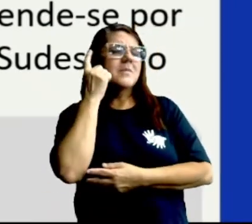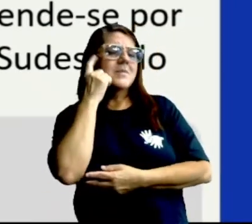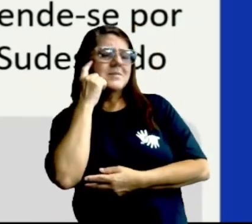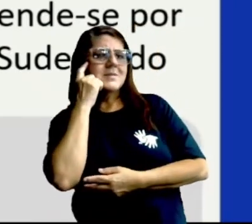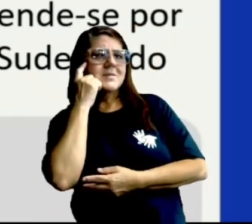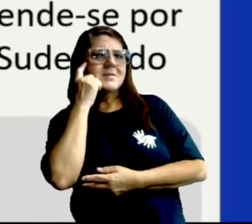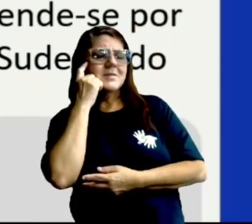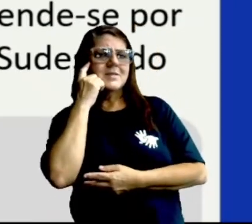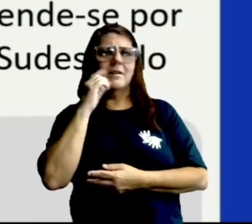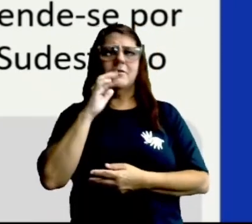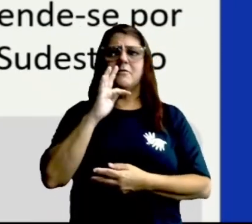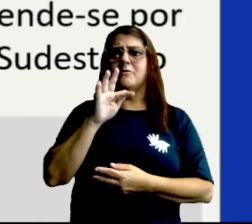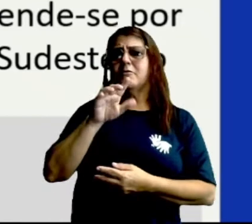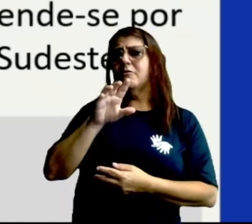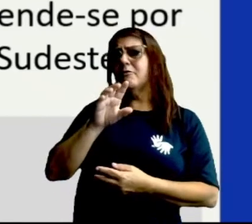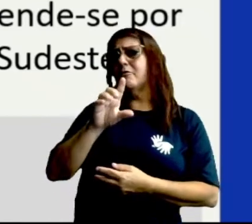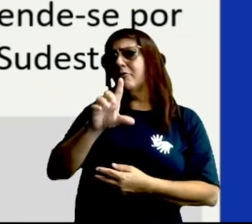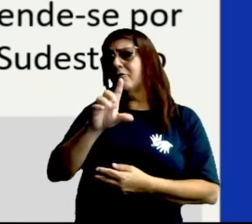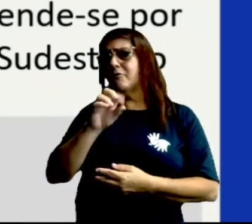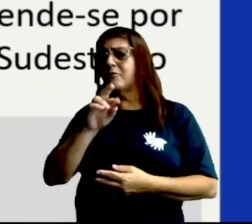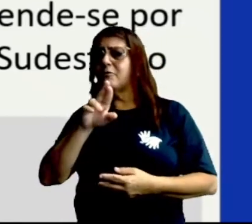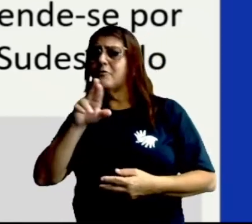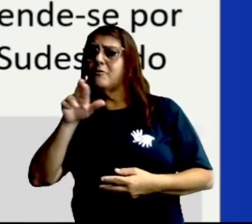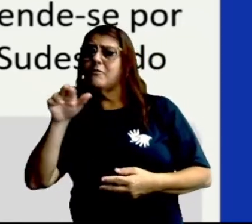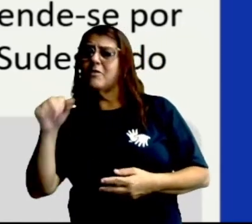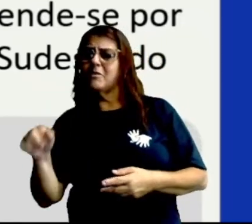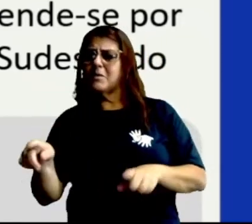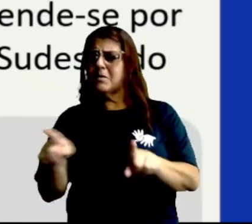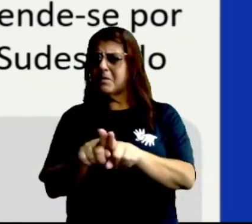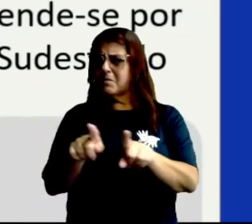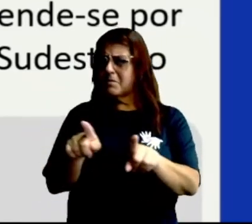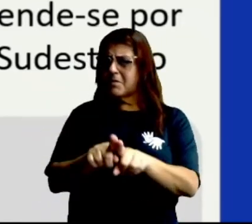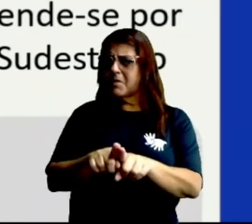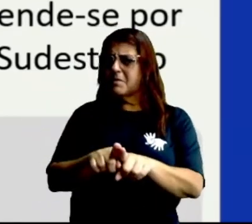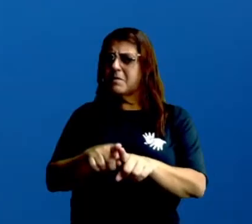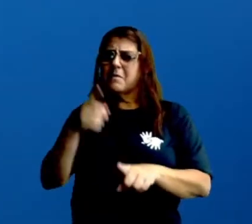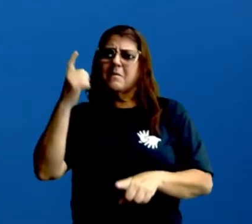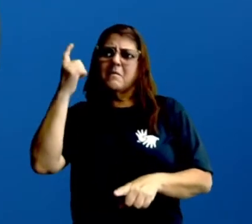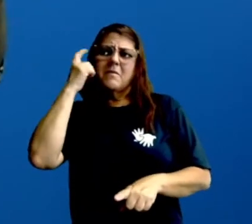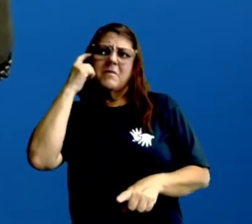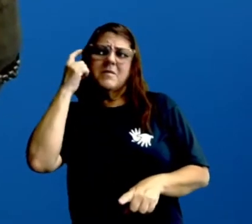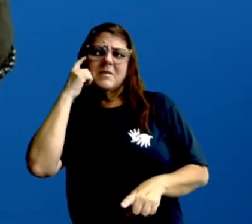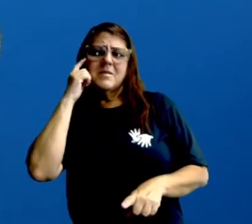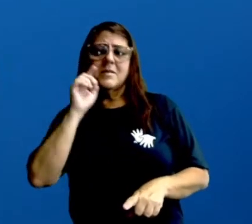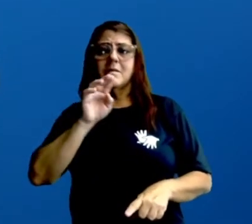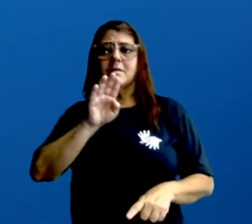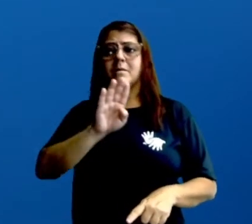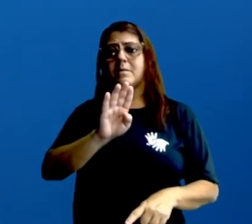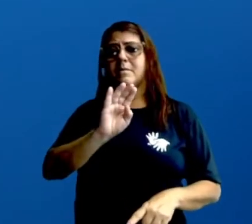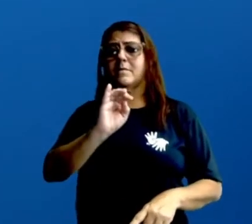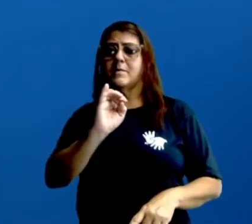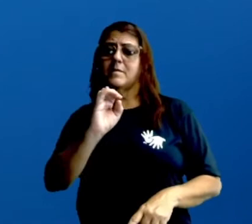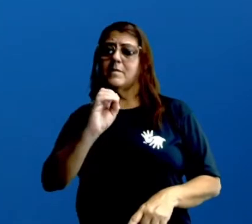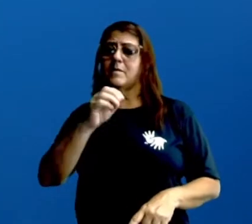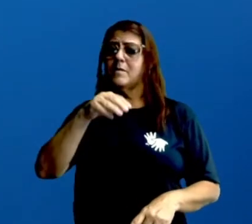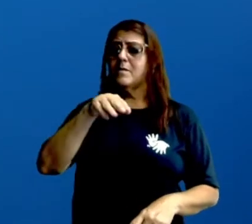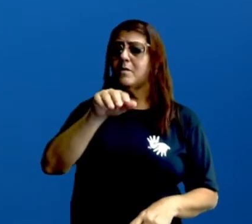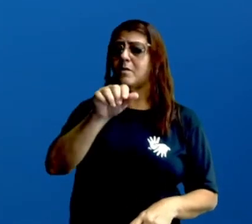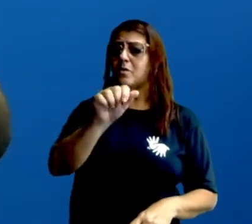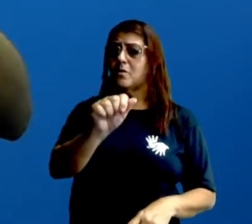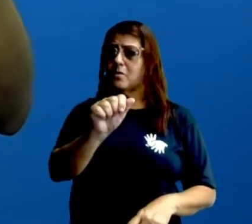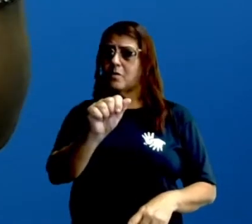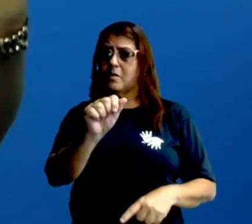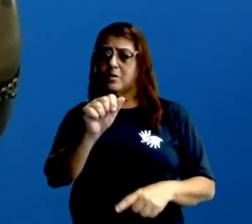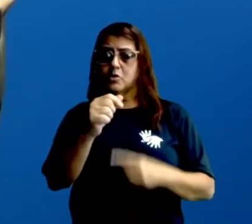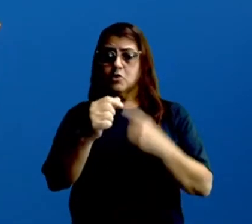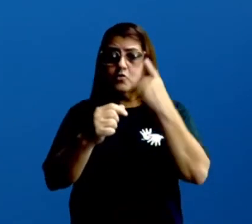na Flora do nosso país a gente vai precisar também nos me umas né um bioma é um conjunto na